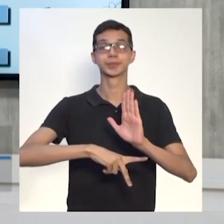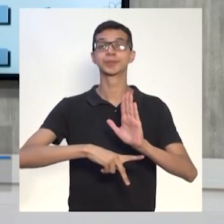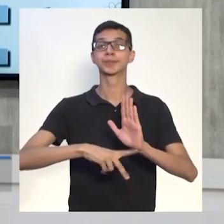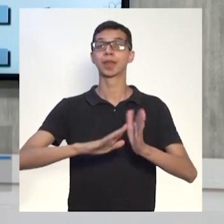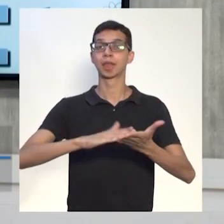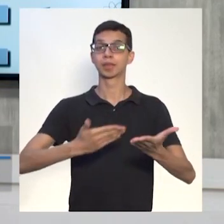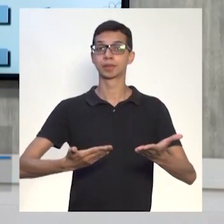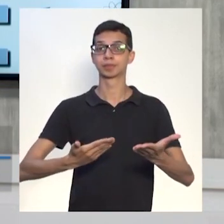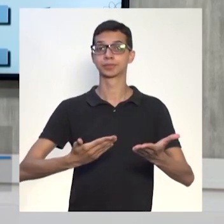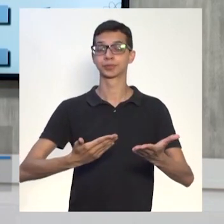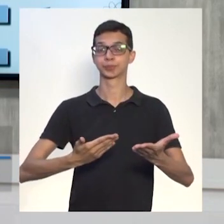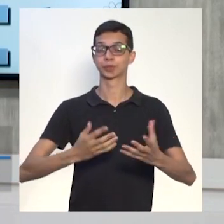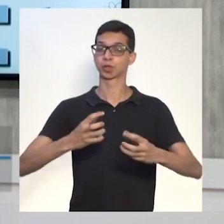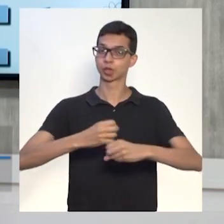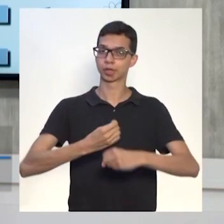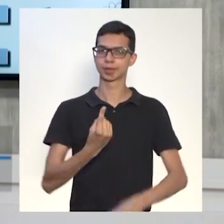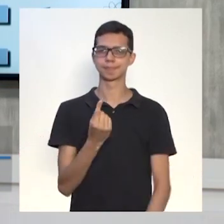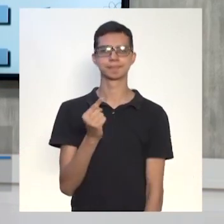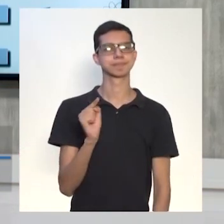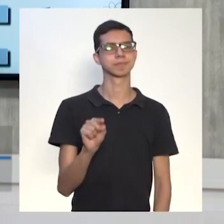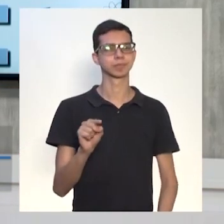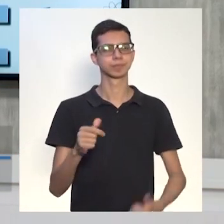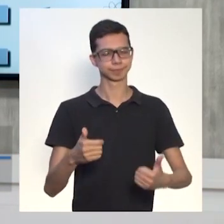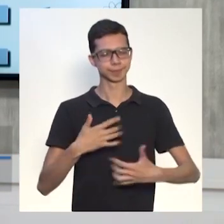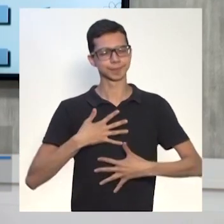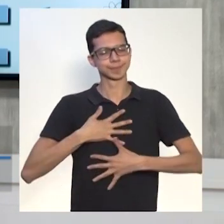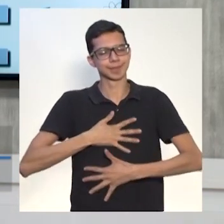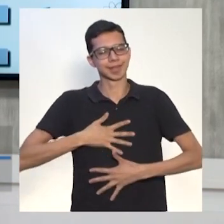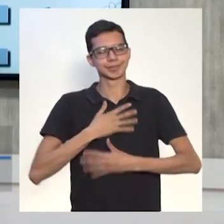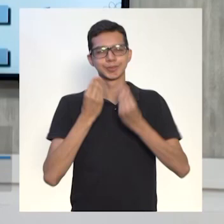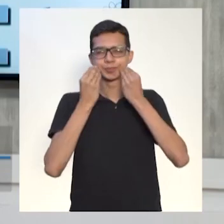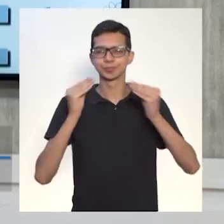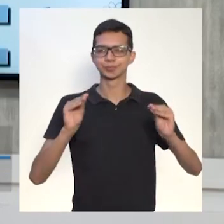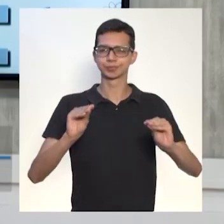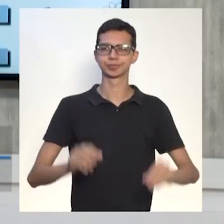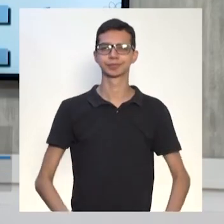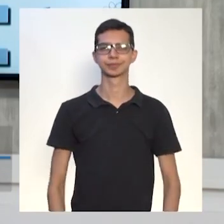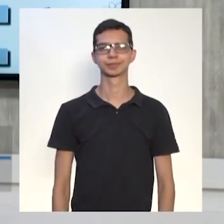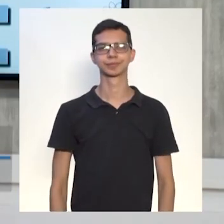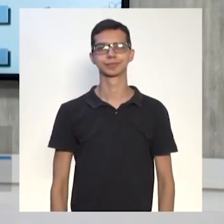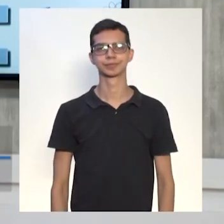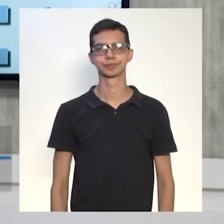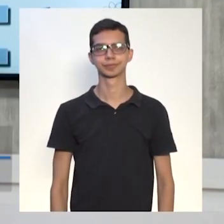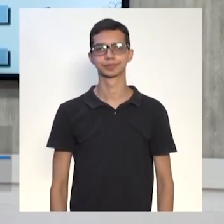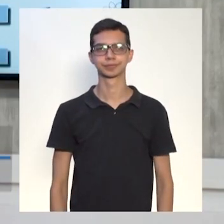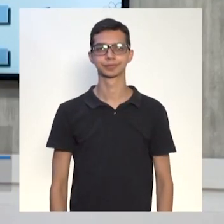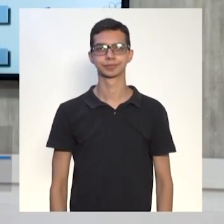Tudo bem? Prazer imenso estar aqui com vocês. Um beijão e até a próxima aula. Valeu!